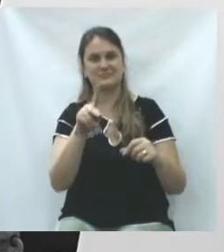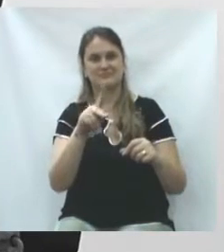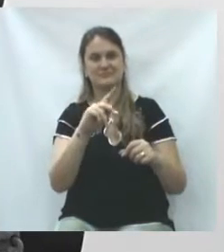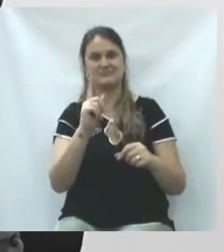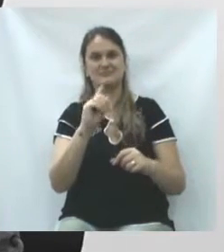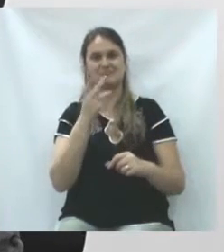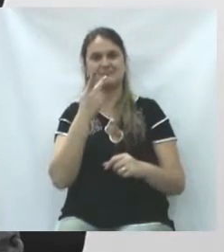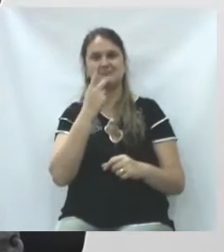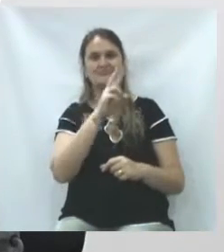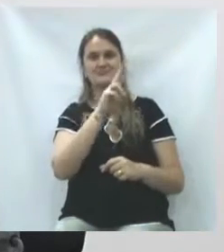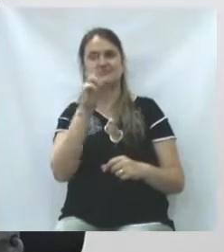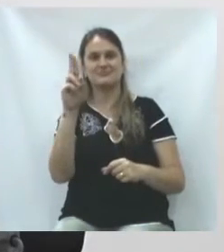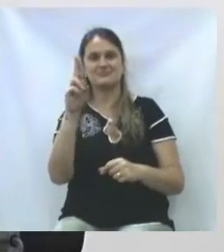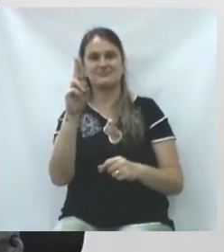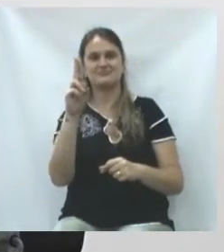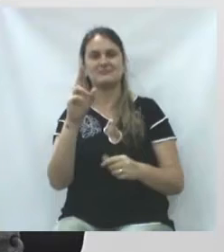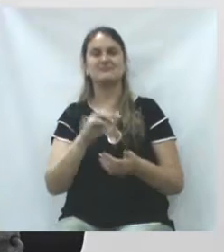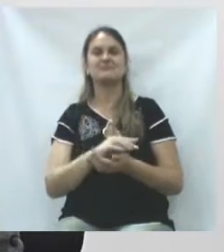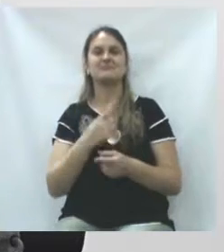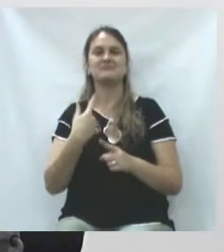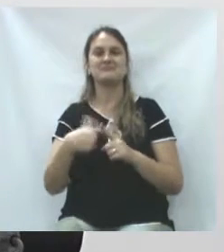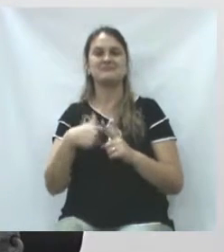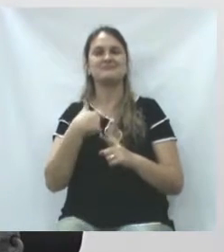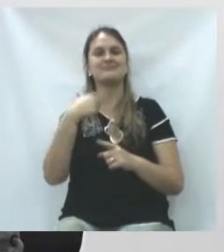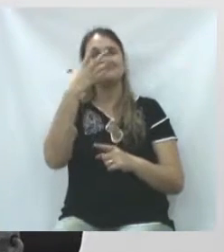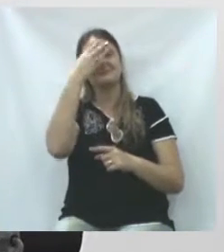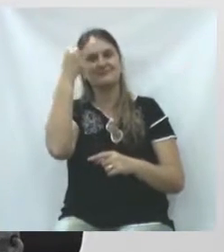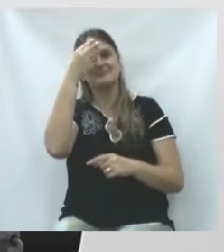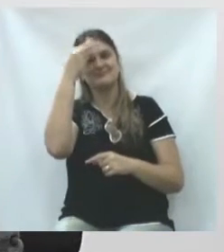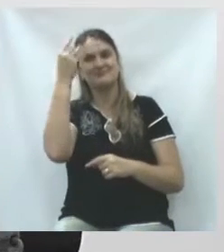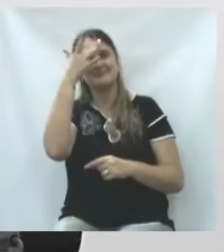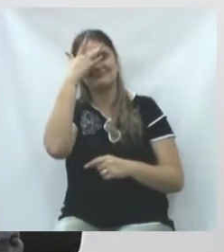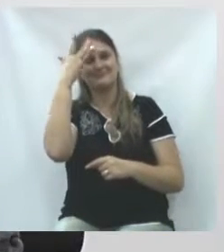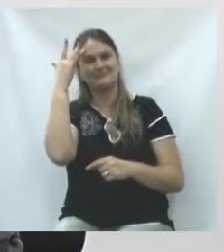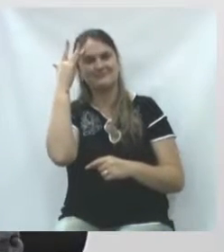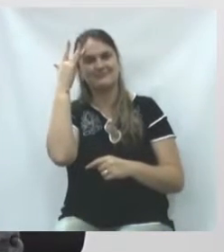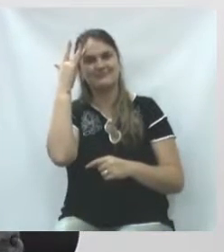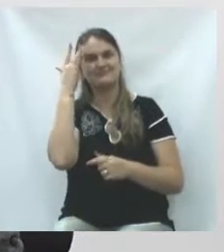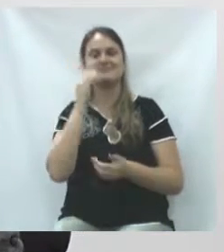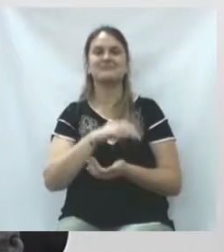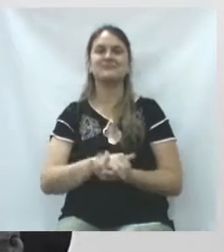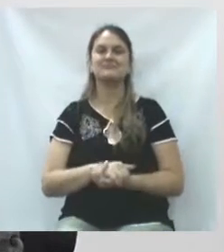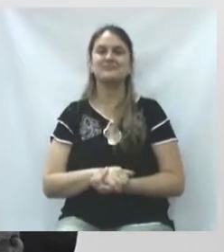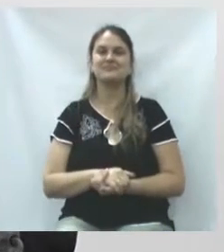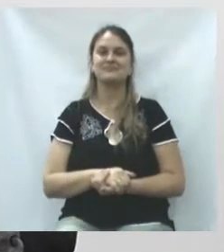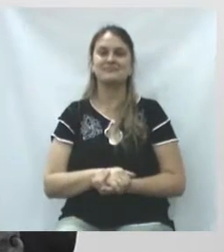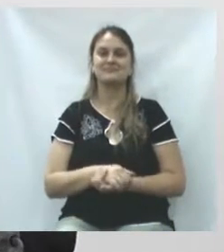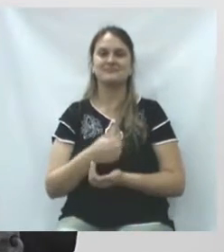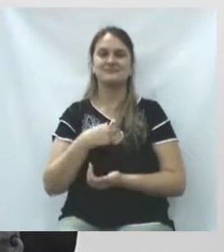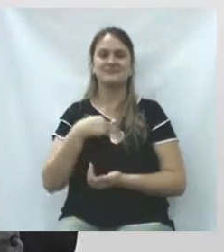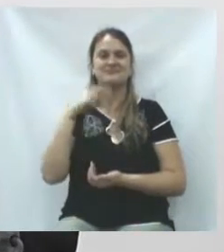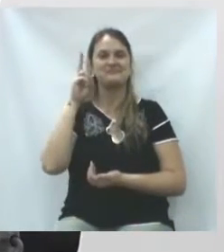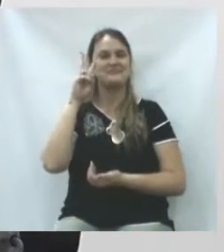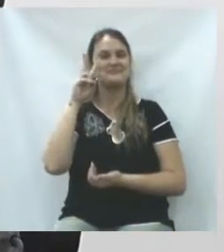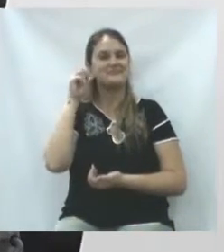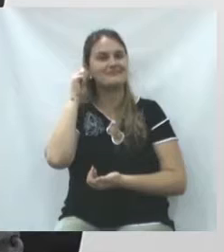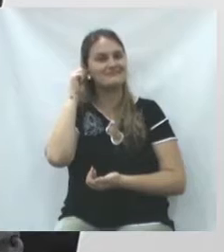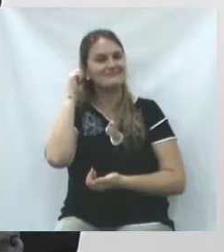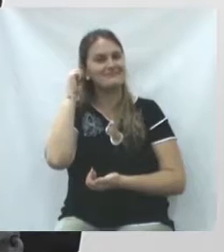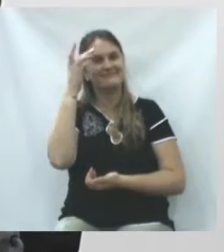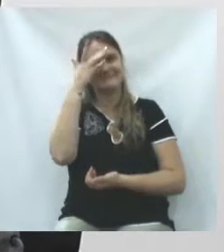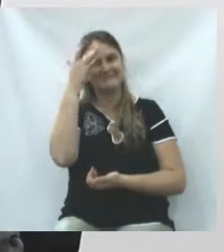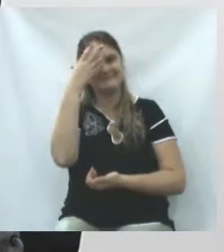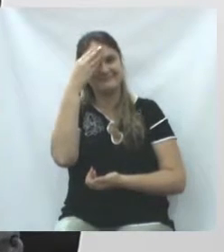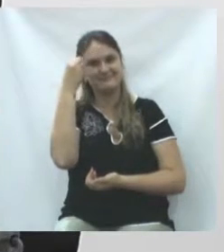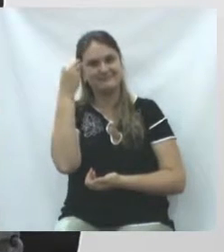vocês, porque senão eu vou esquecer de alguém e daí eu vou levar um puxão de orelha. A não ser